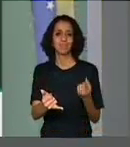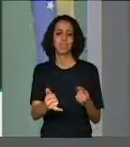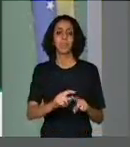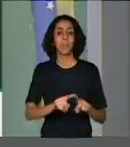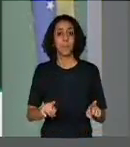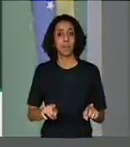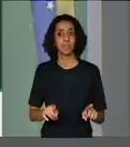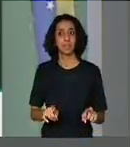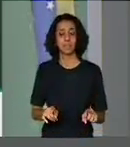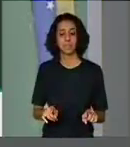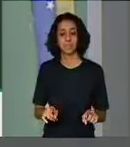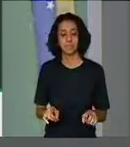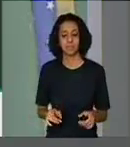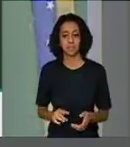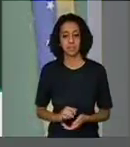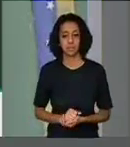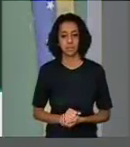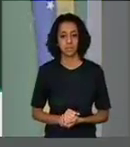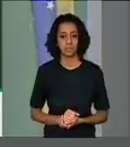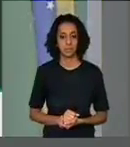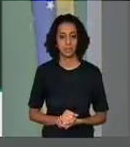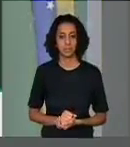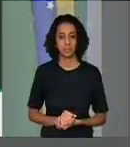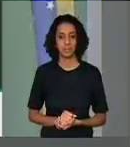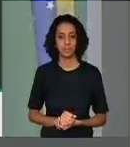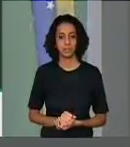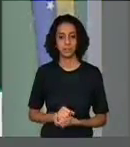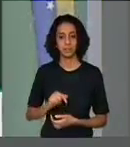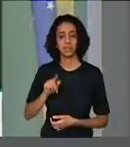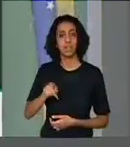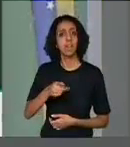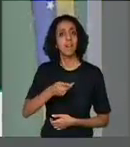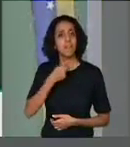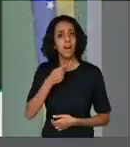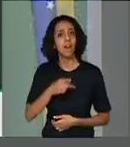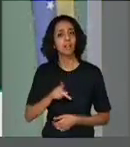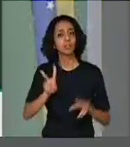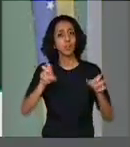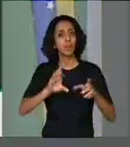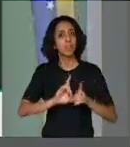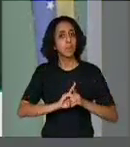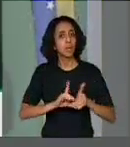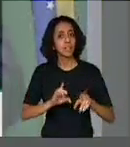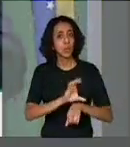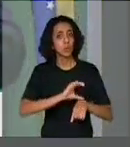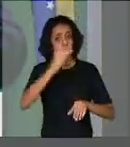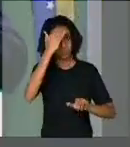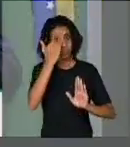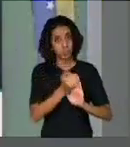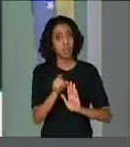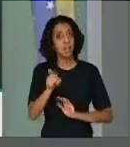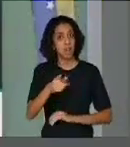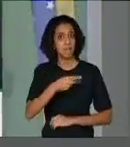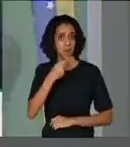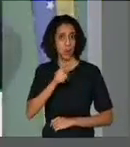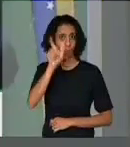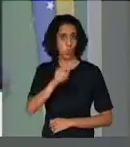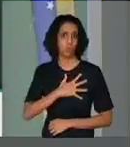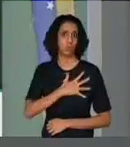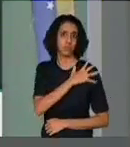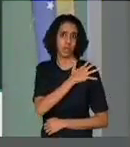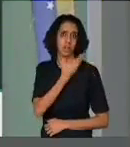bem entendido a sua fé na democracia e no respeito à Constituição. Ele enfatizou muito bem isso. Mostrou a